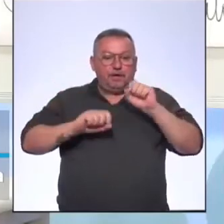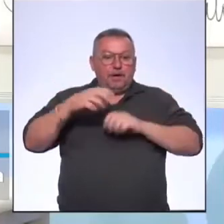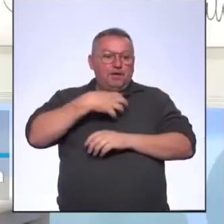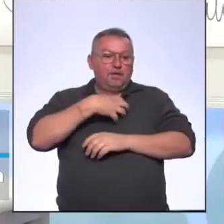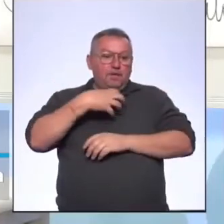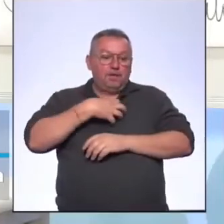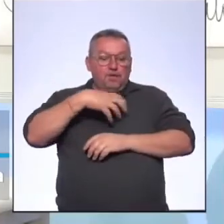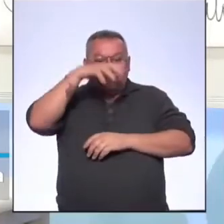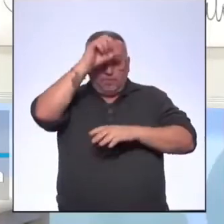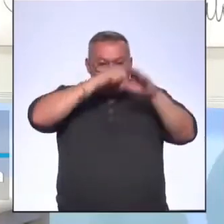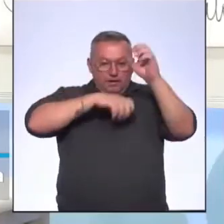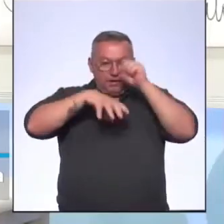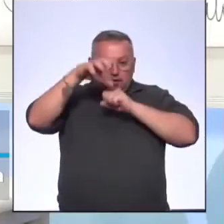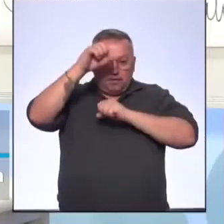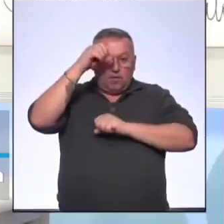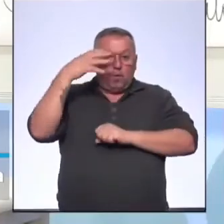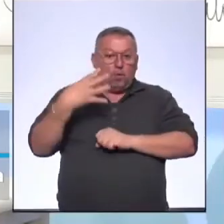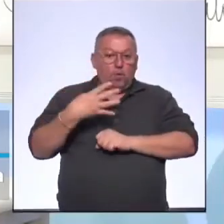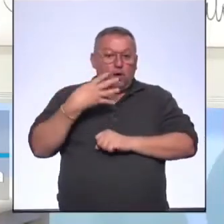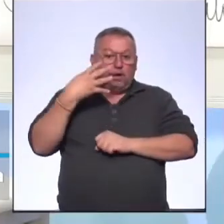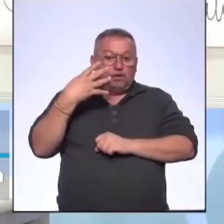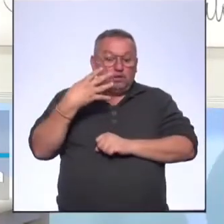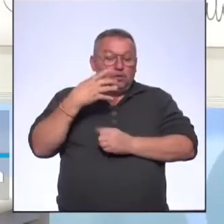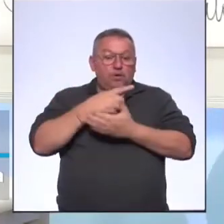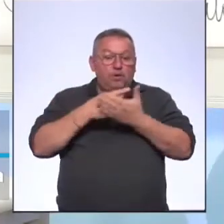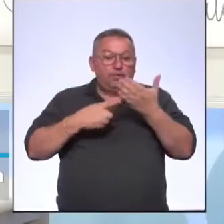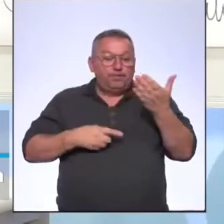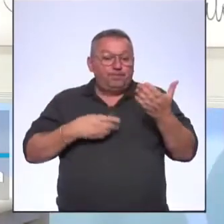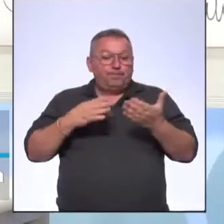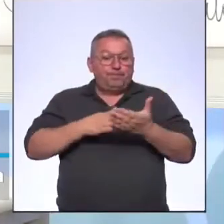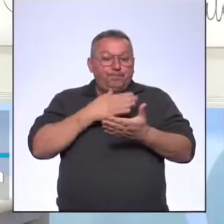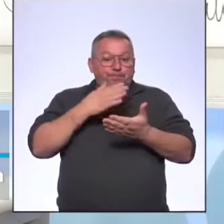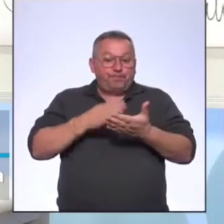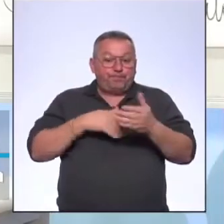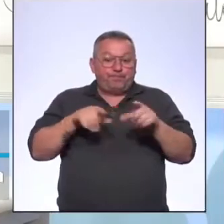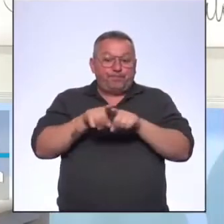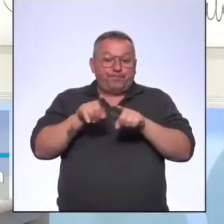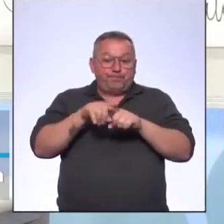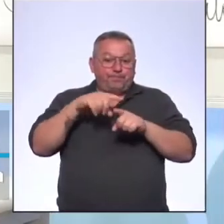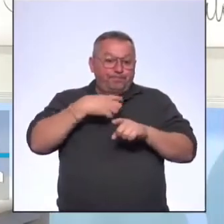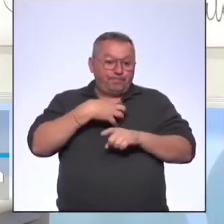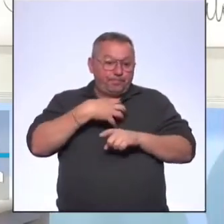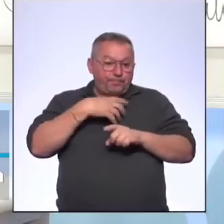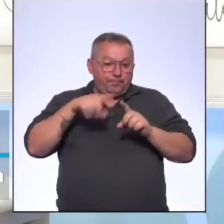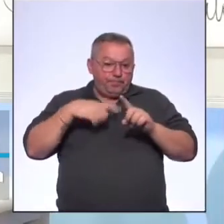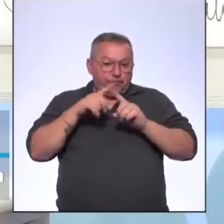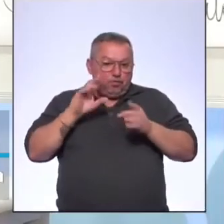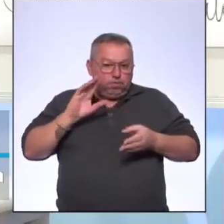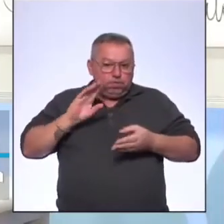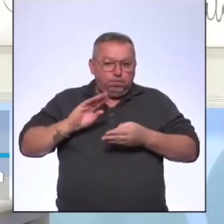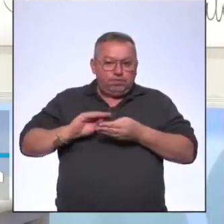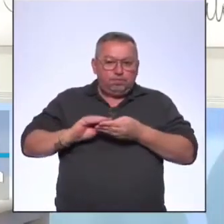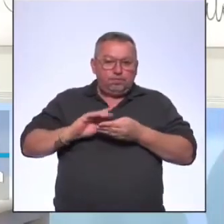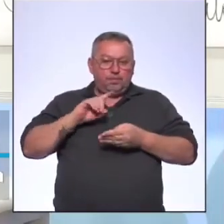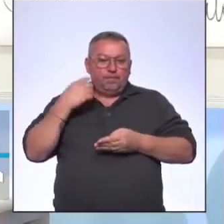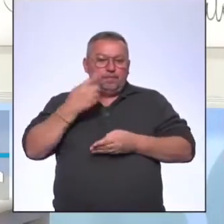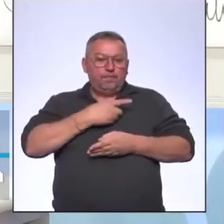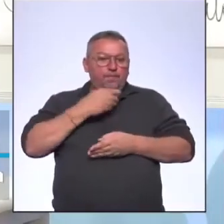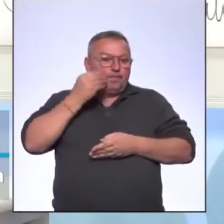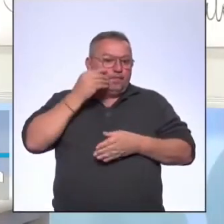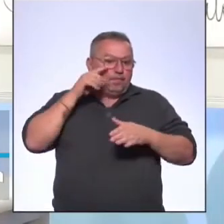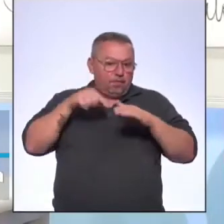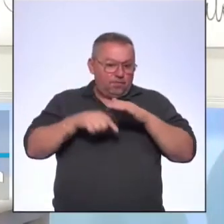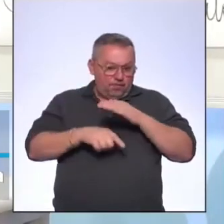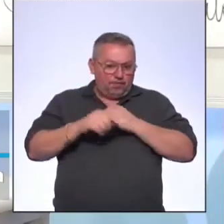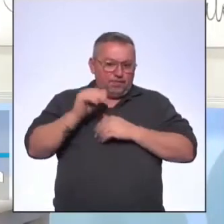situação de aprendizagem 4 da apostila do aluno. Então, como ele está de uma forma mais sucinta, a gente vai tentar aprofundar um